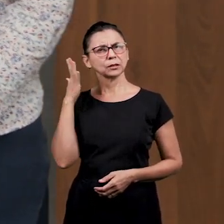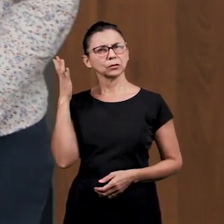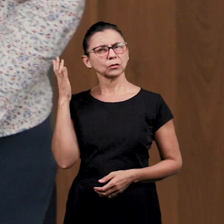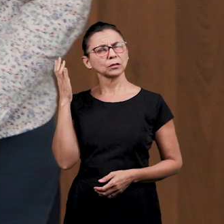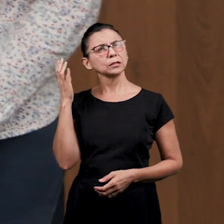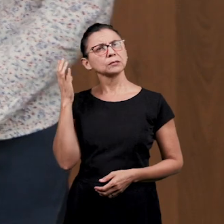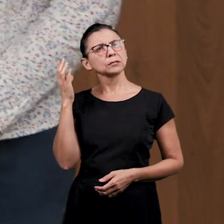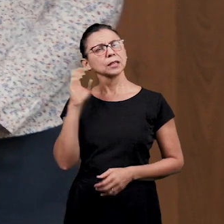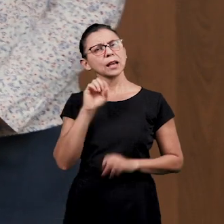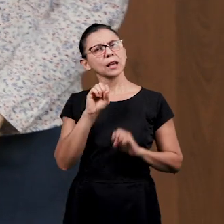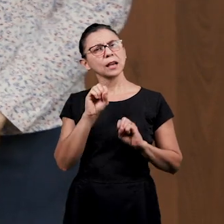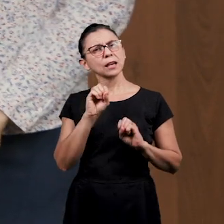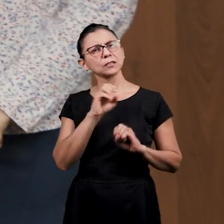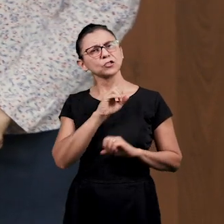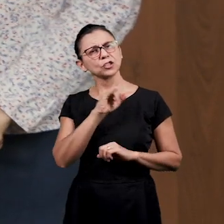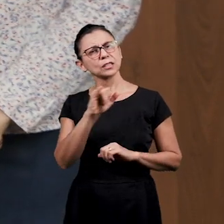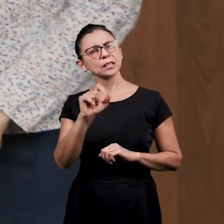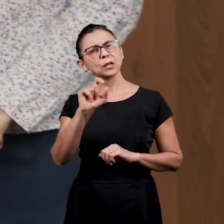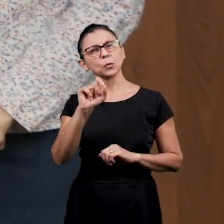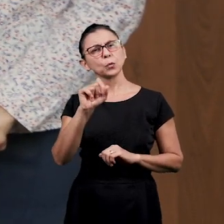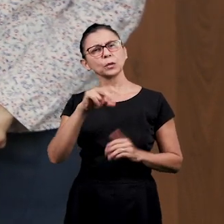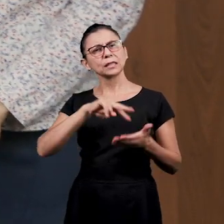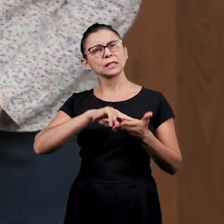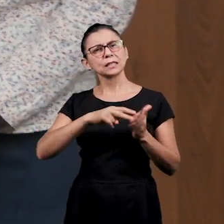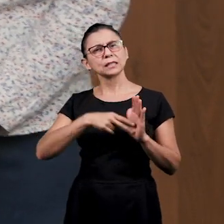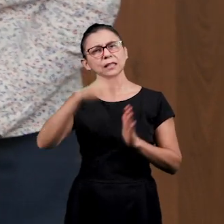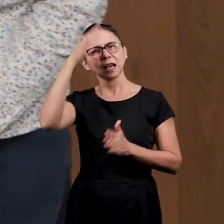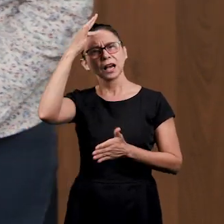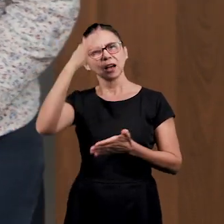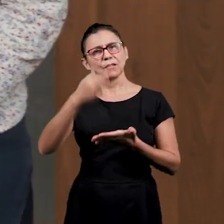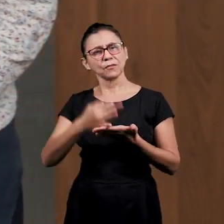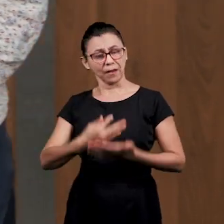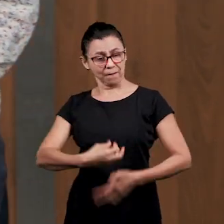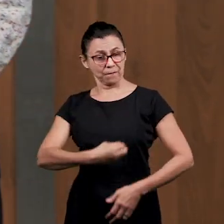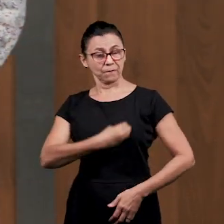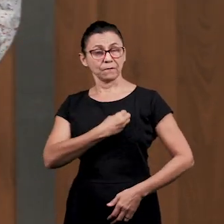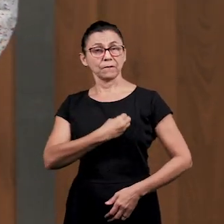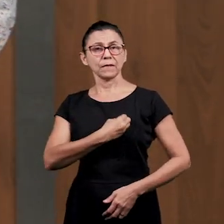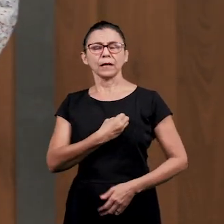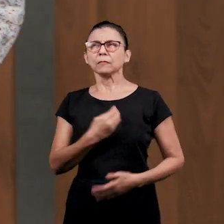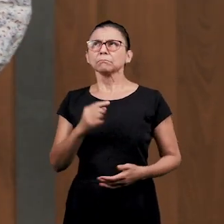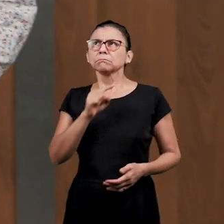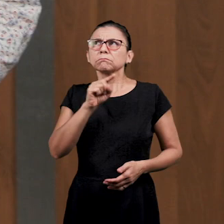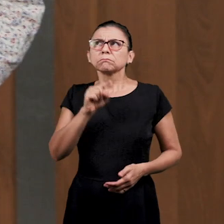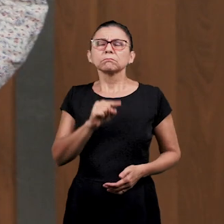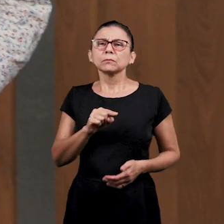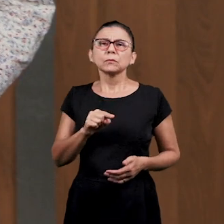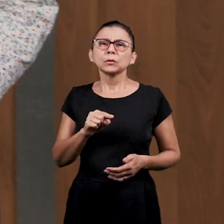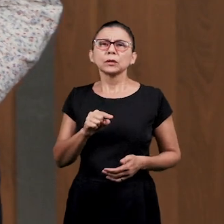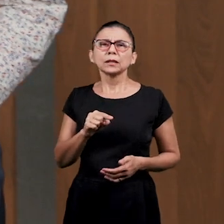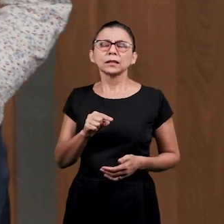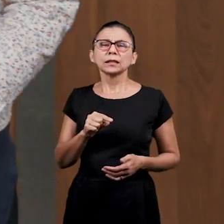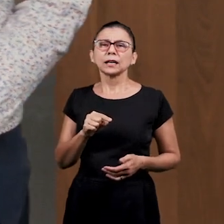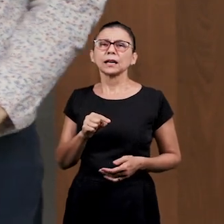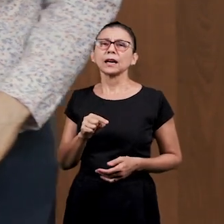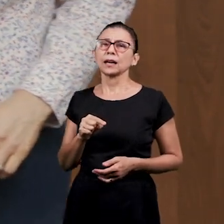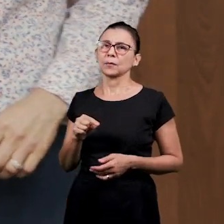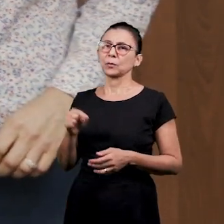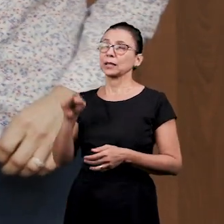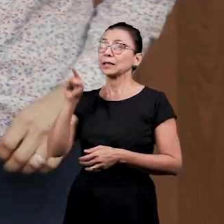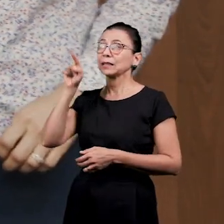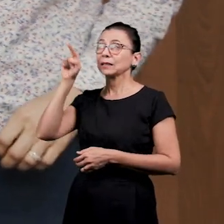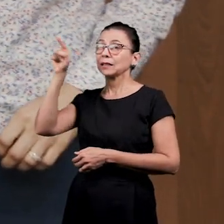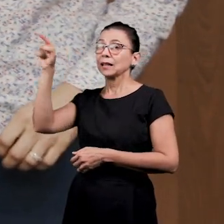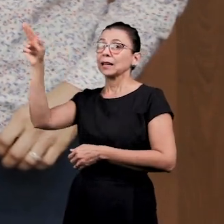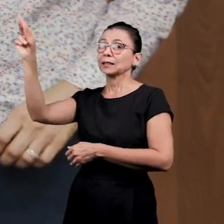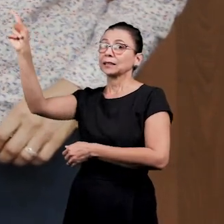conosco um pouco mais sobre o que é a fé viva. E por que viva? Ela é viva porque ela vem de Deus, ela vem